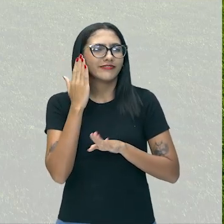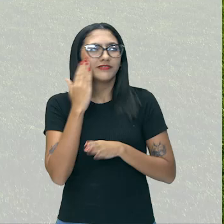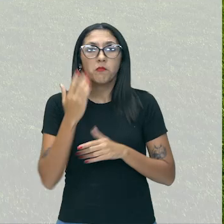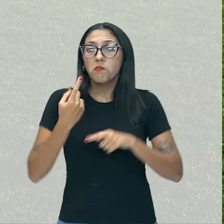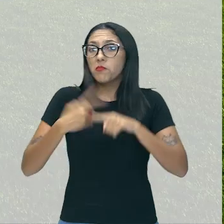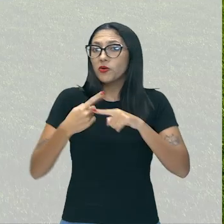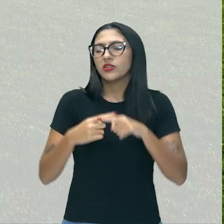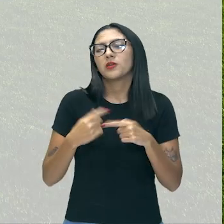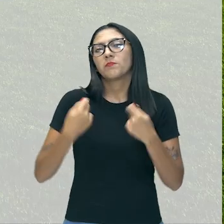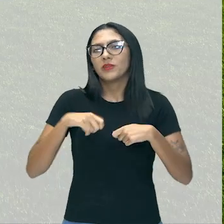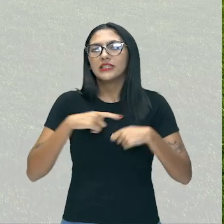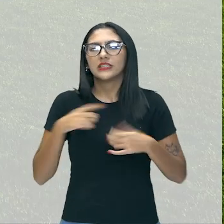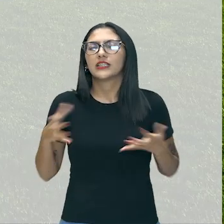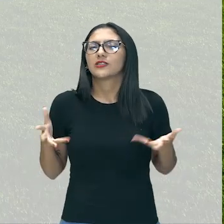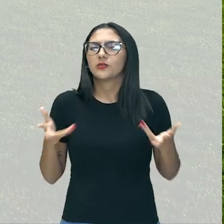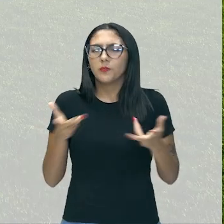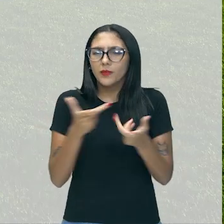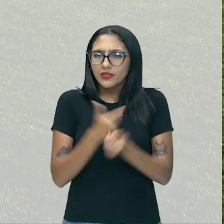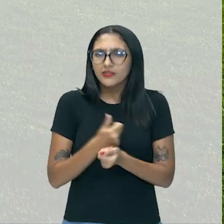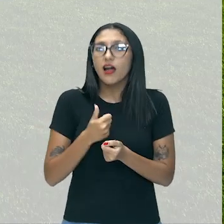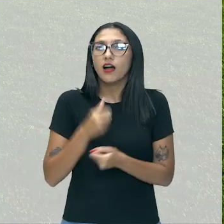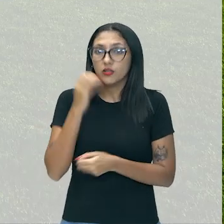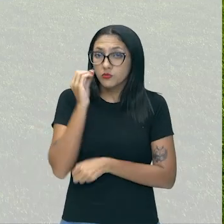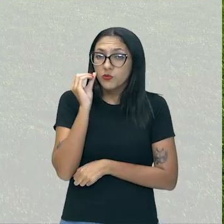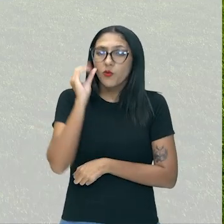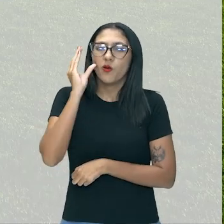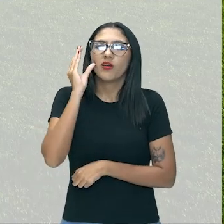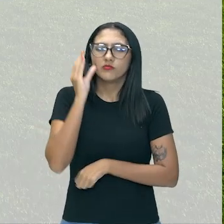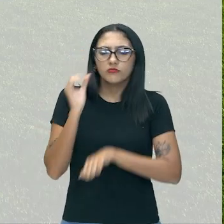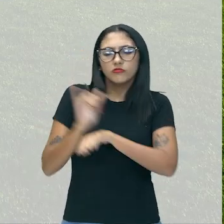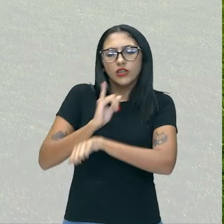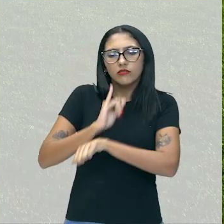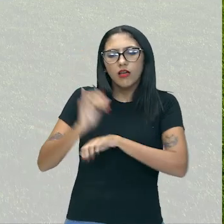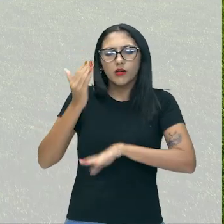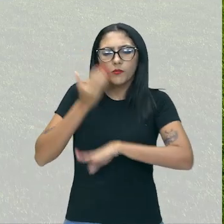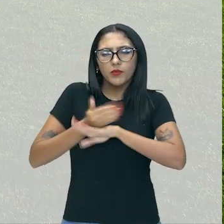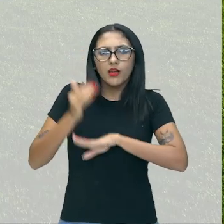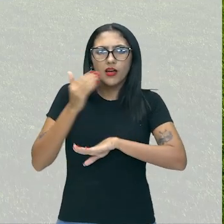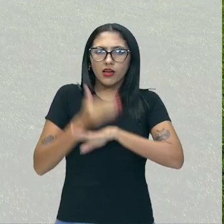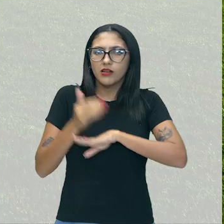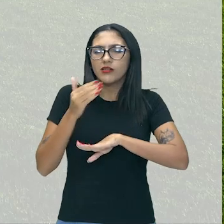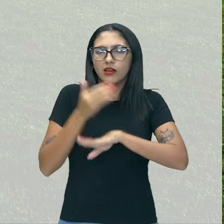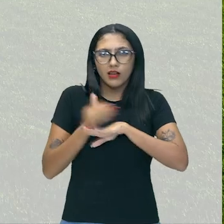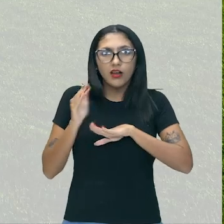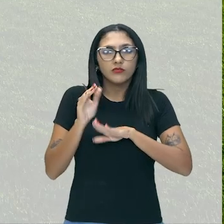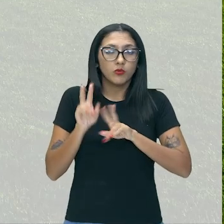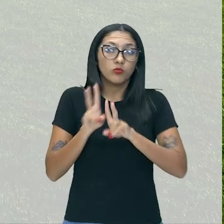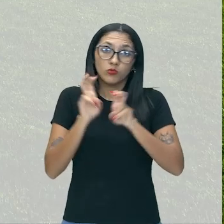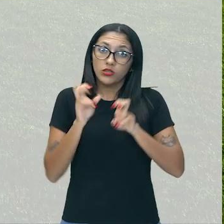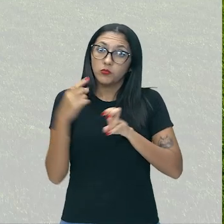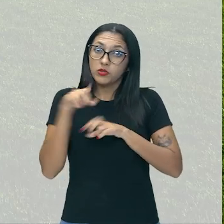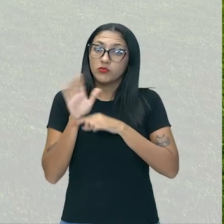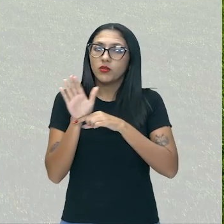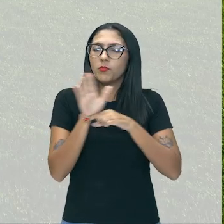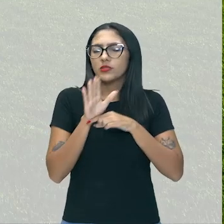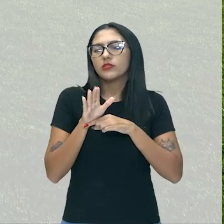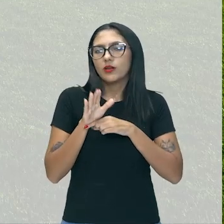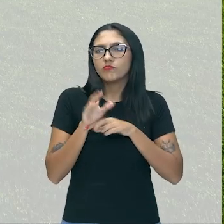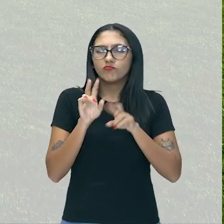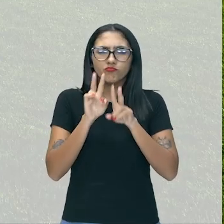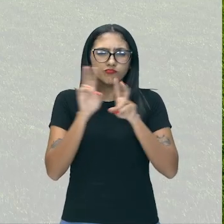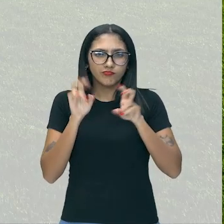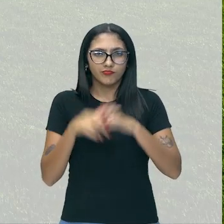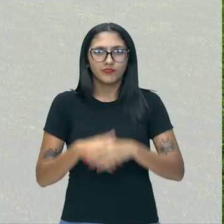terem essas habilidades desenvolvidas pelos atletas no decorrer, né, do assunto aqui que eu vou expor para vocês.